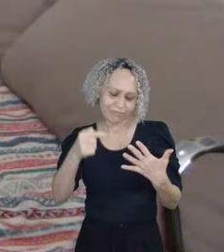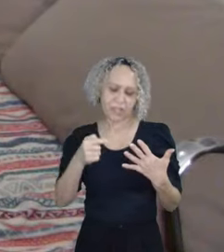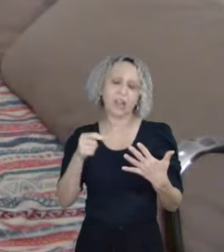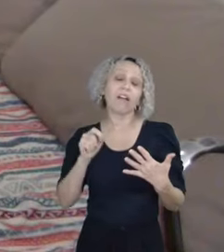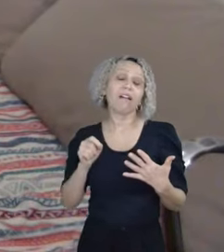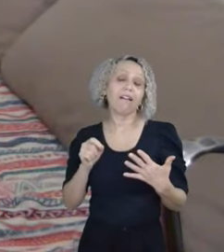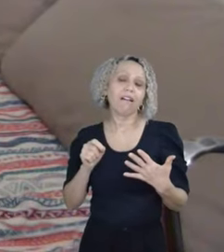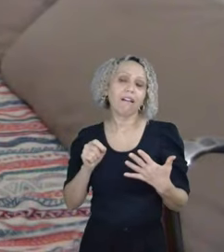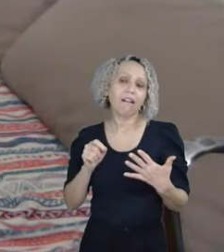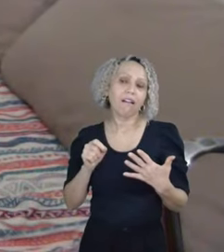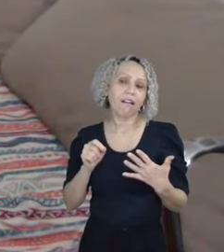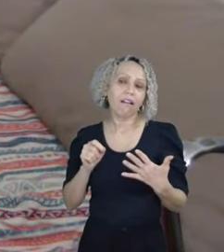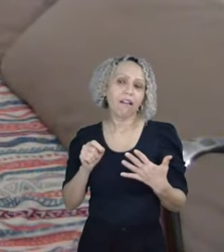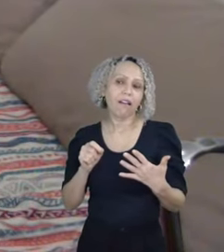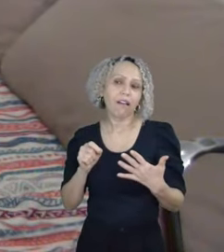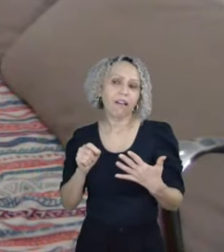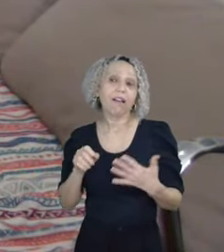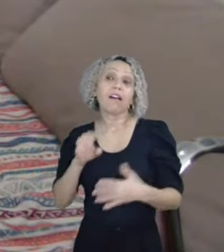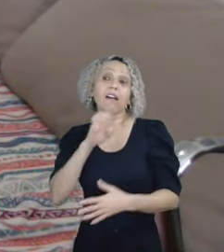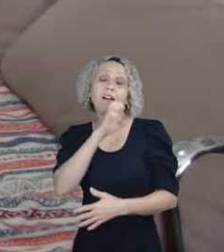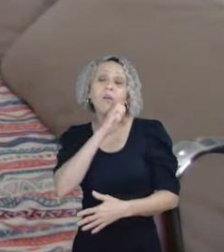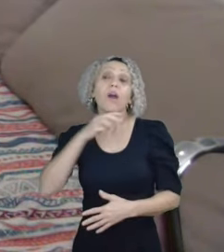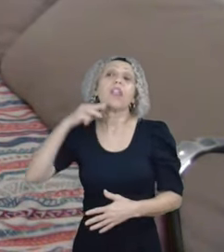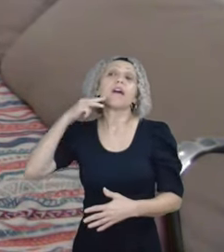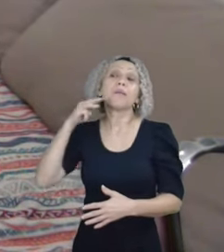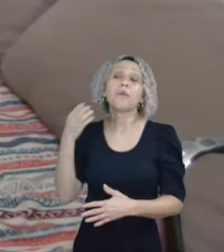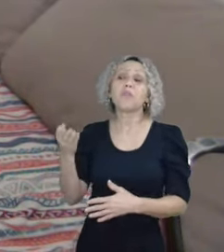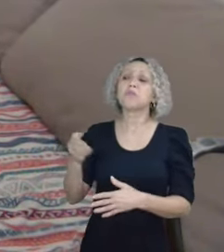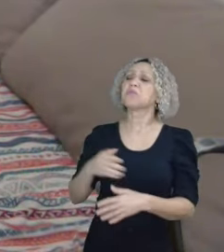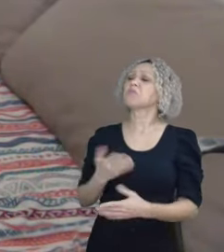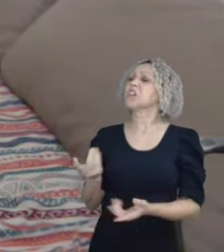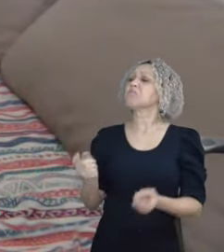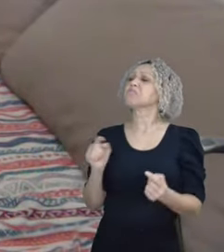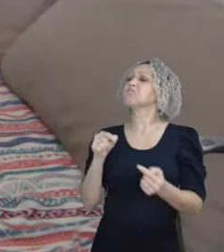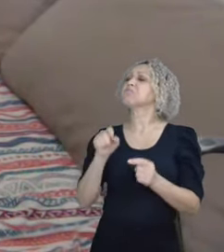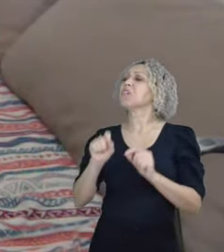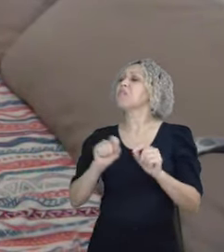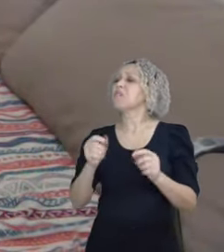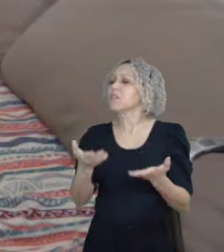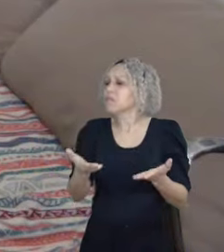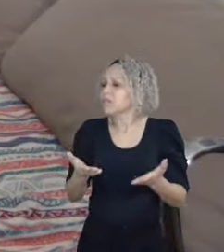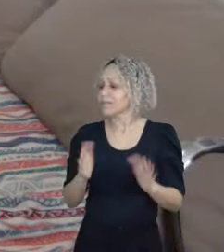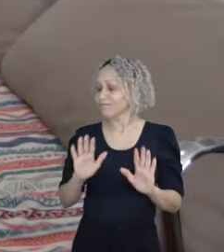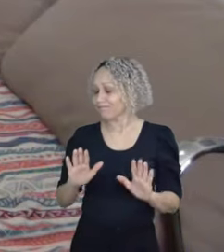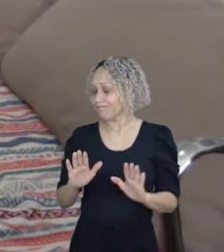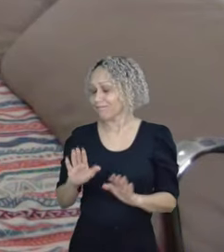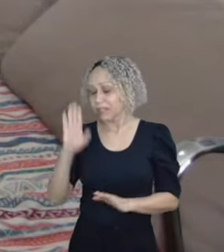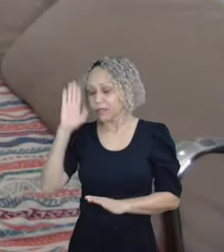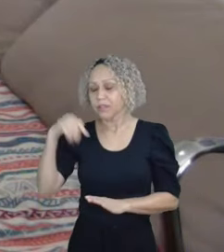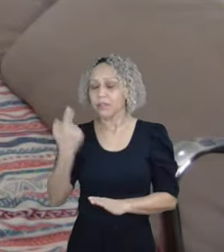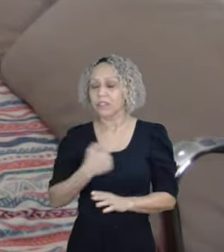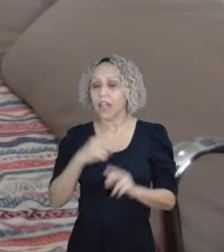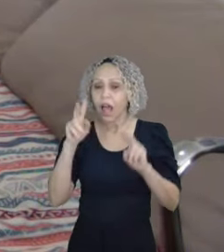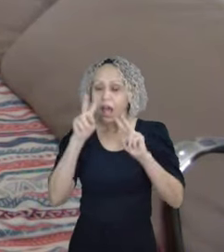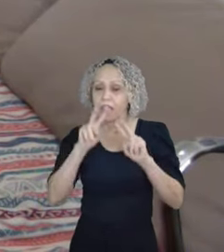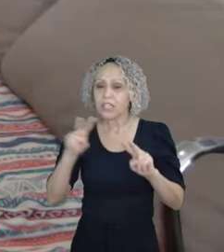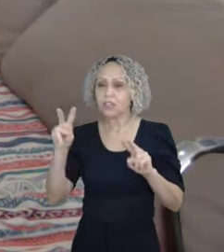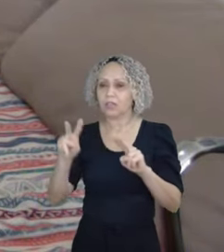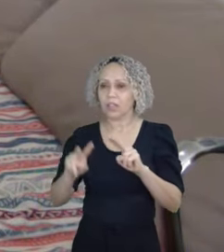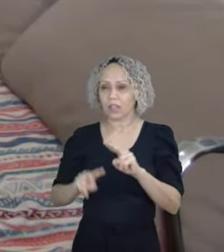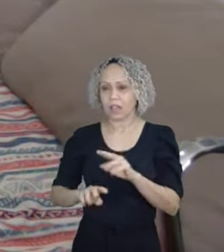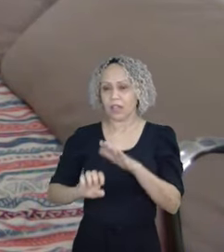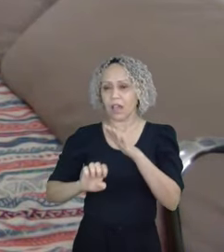entra, o Elon Musk nessa história? Principalmente depois da gente ter assistido aí a chegada da empresa